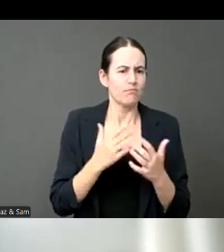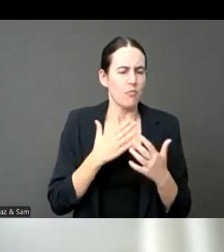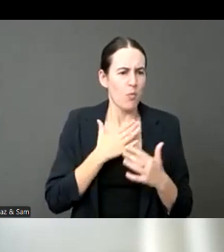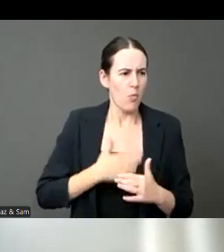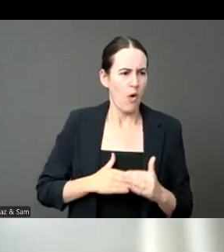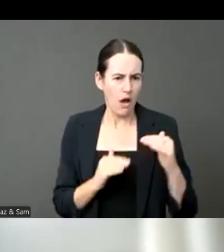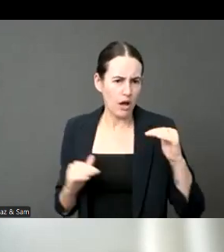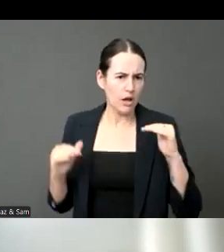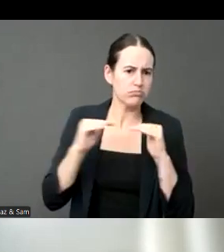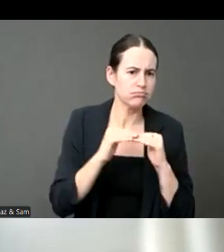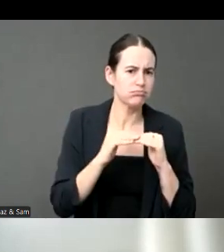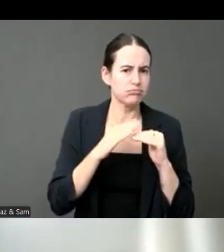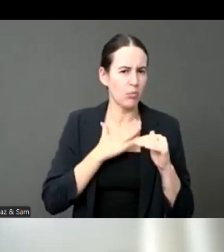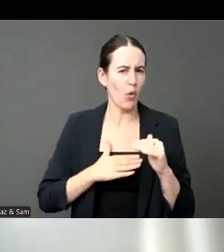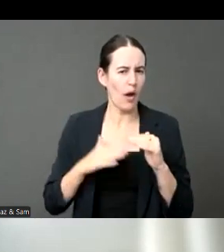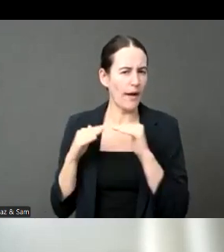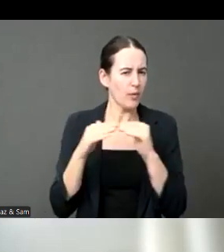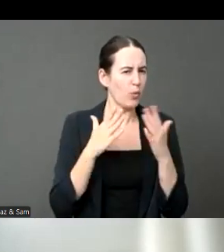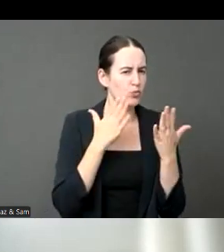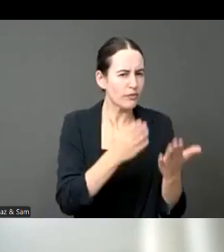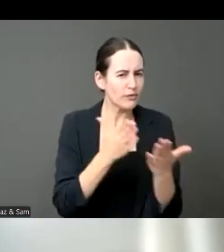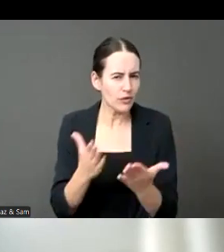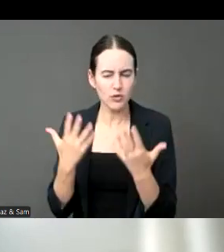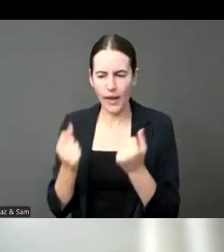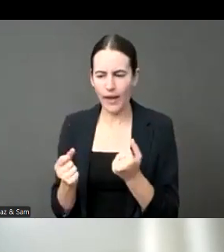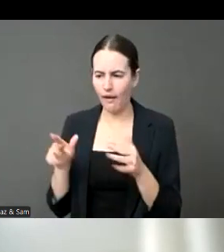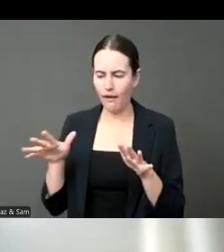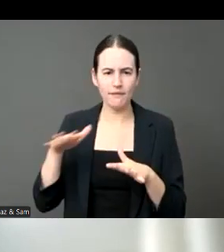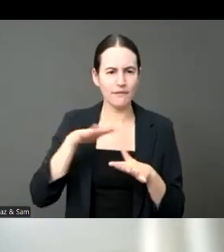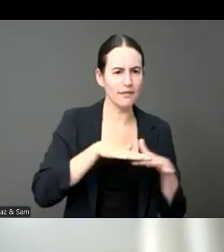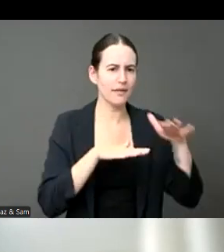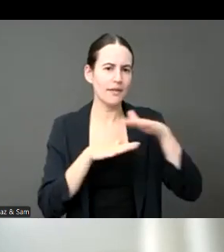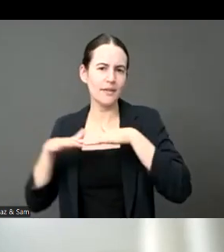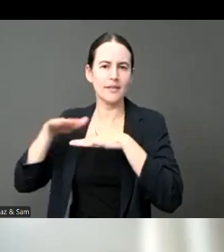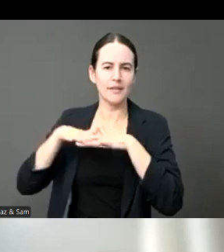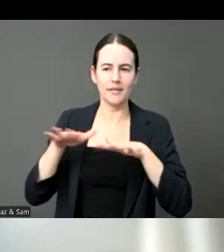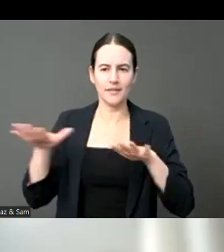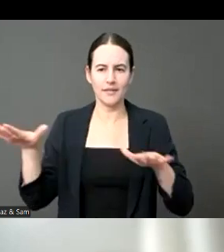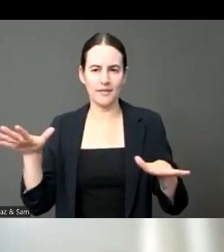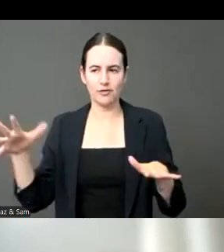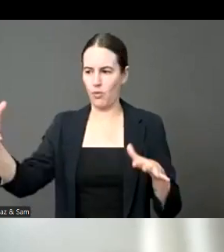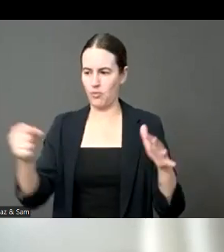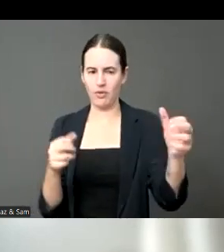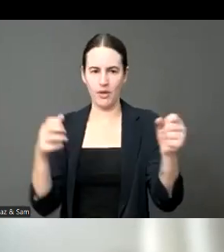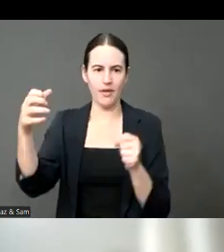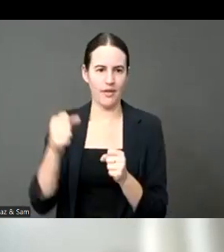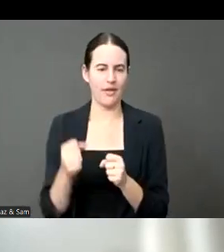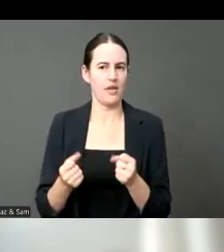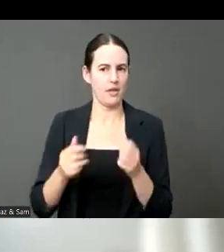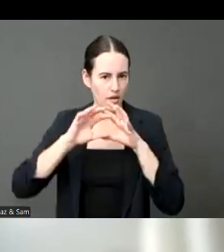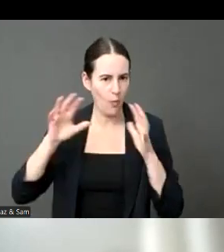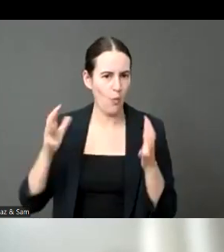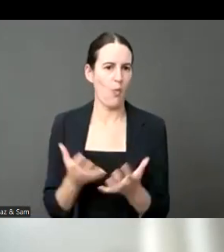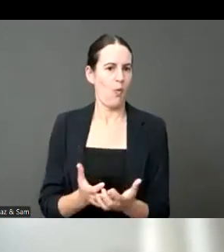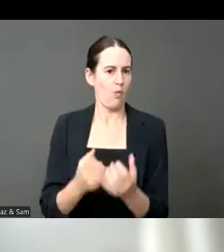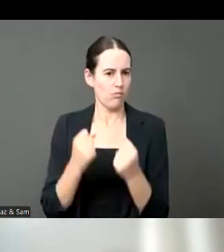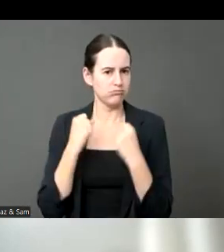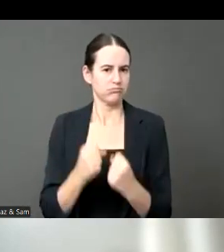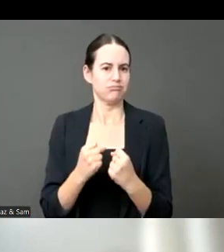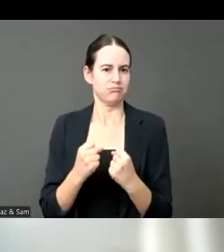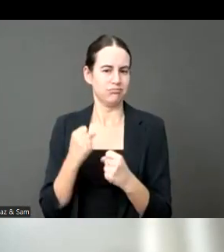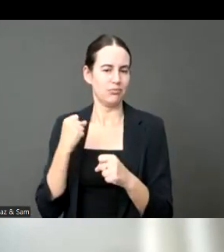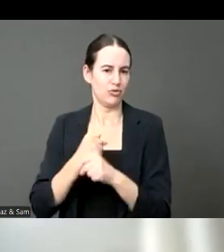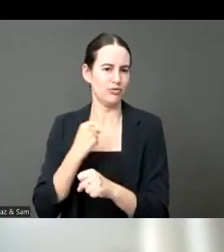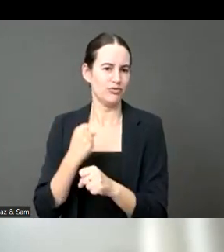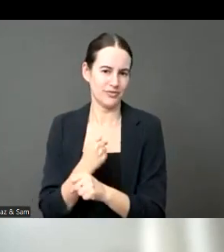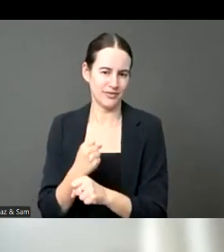a equidade e outras que vão ter outras percepções também e portar sua atenção em diferentes setores. Eu posso